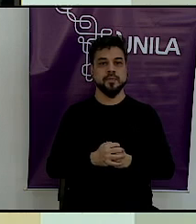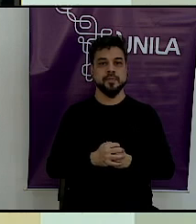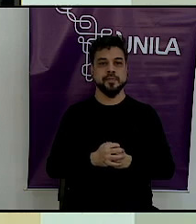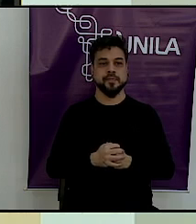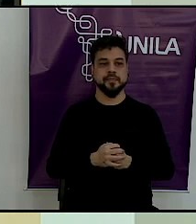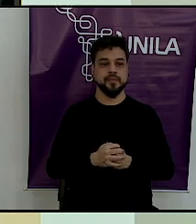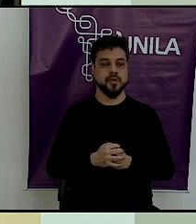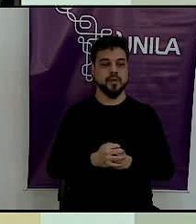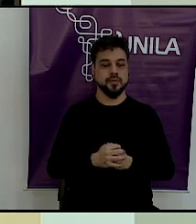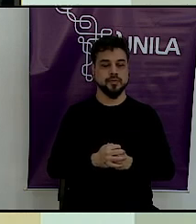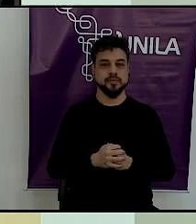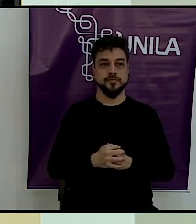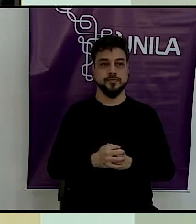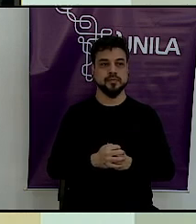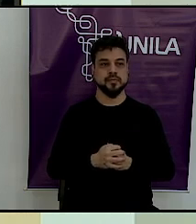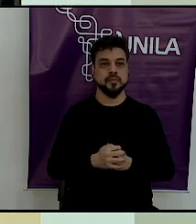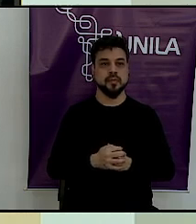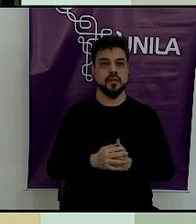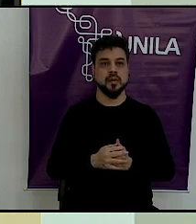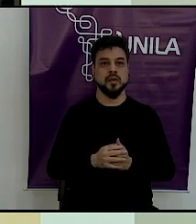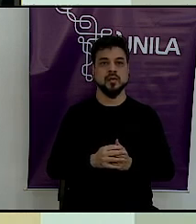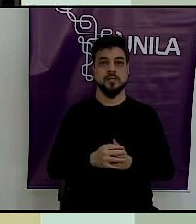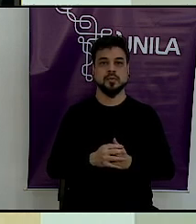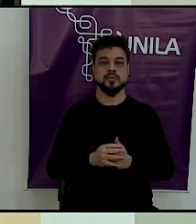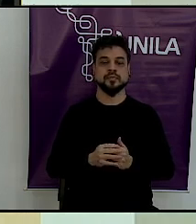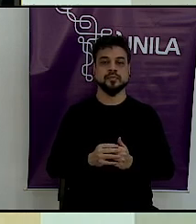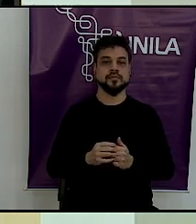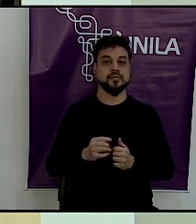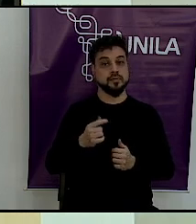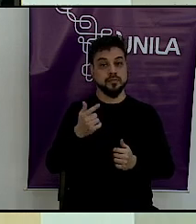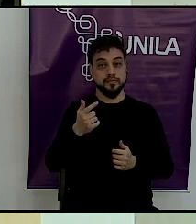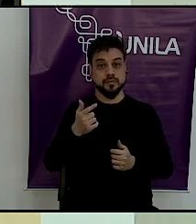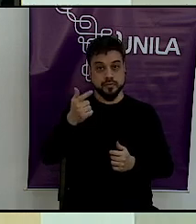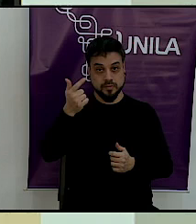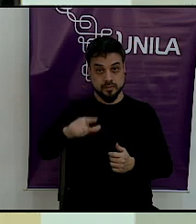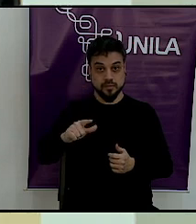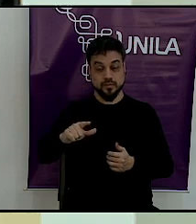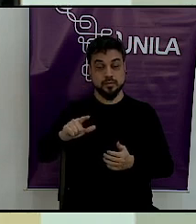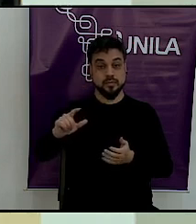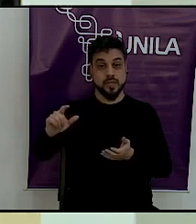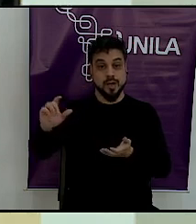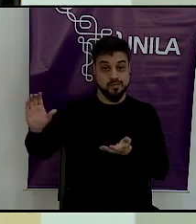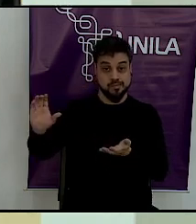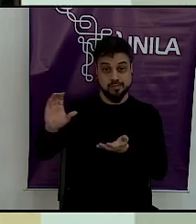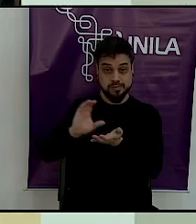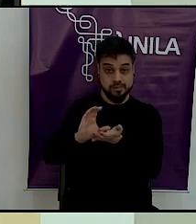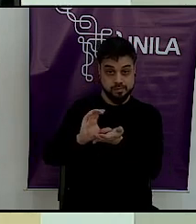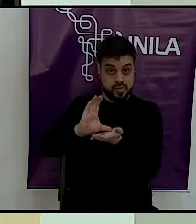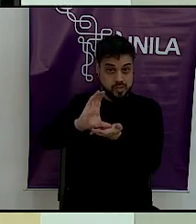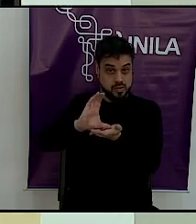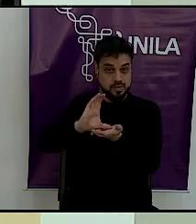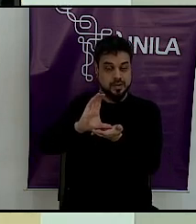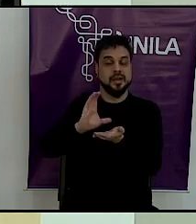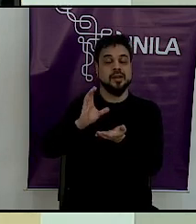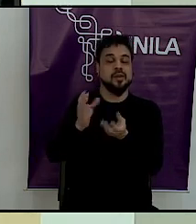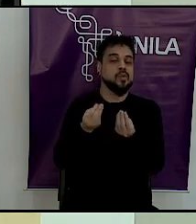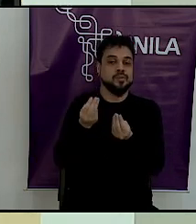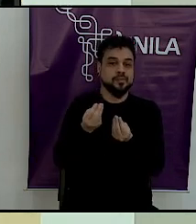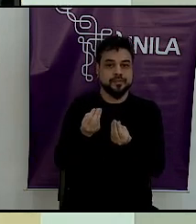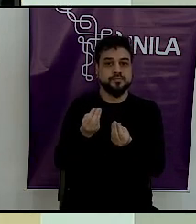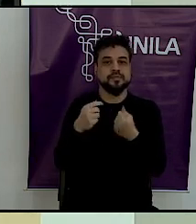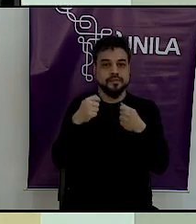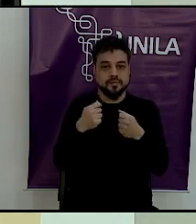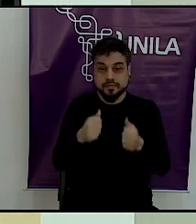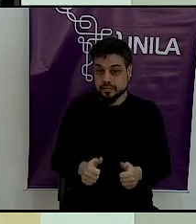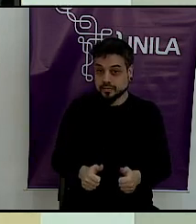Deixa eu pensar se tem alguma coisa. Então é isso, né? A gente, para receber orçamento maior, temos que aumentar os nossos indicadores, melhorar os nossos